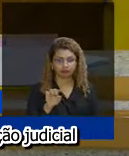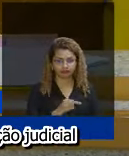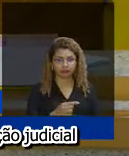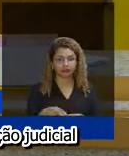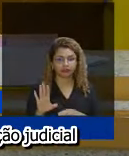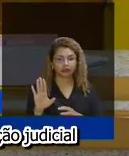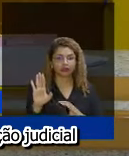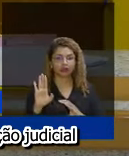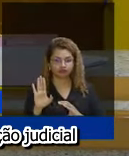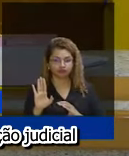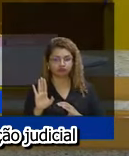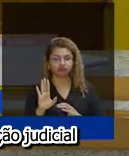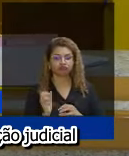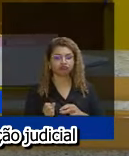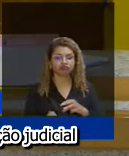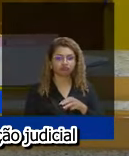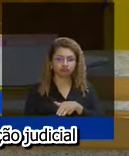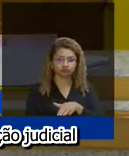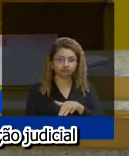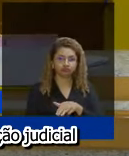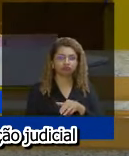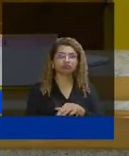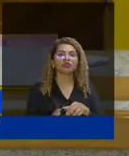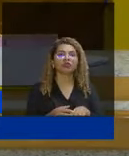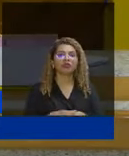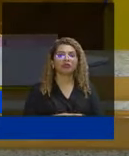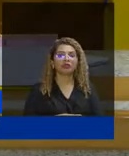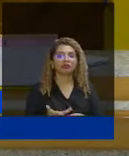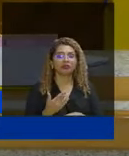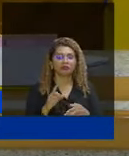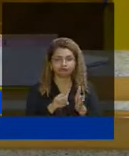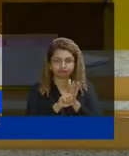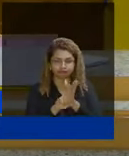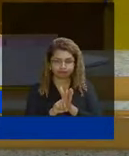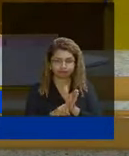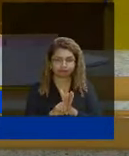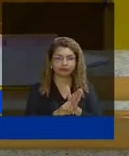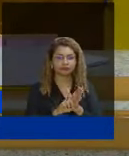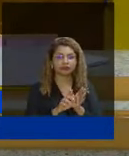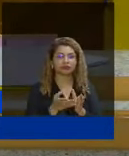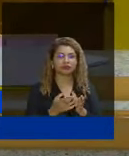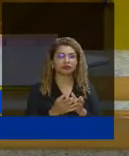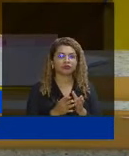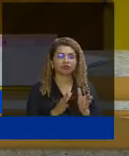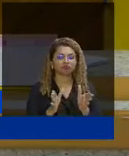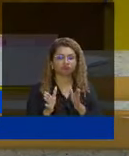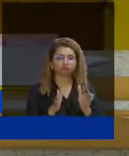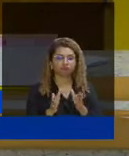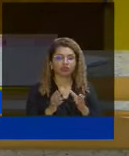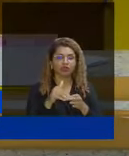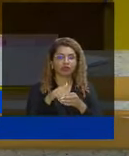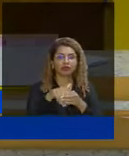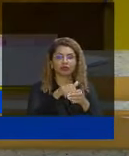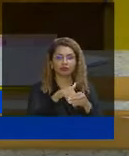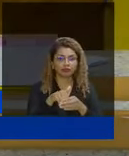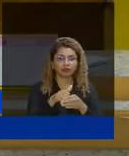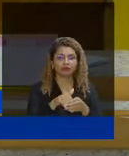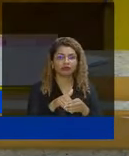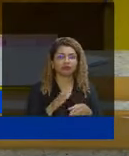captação ilícita de sufrágio e da ação de investigação judicial eleitoral por abuso de poder econômico. O referido acordo, julgado em